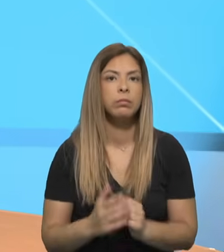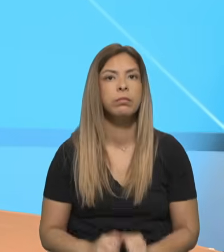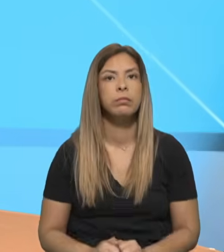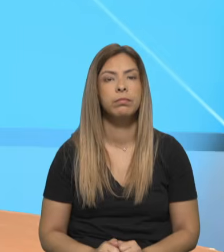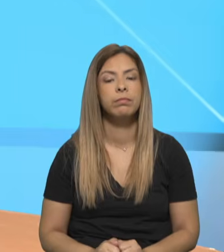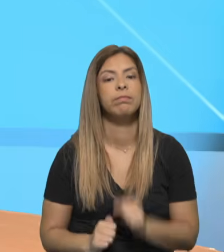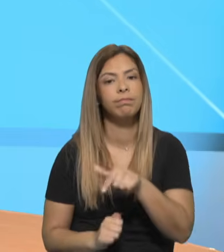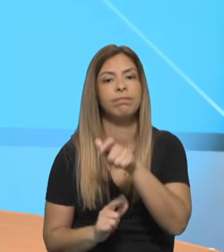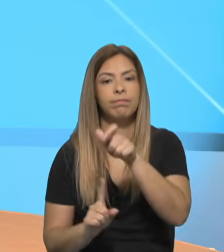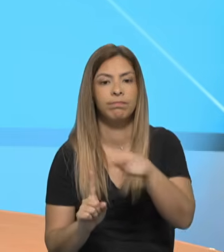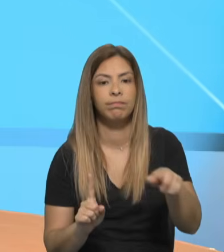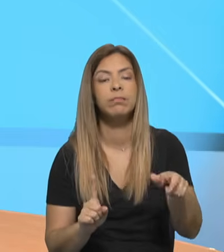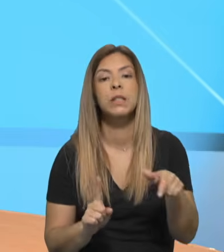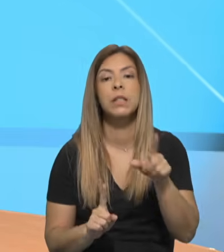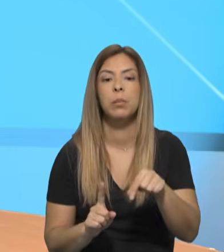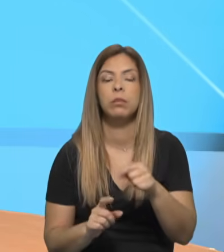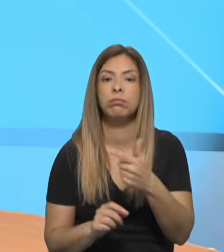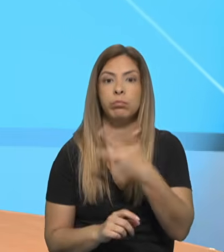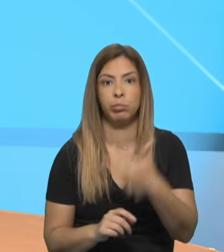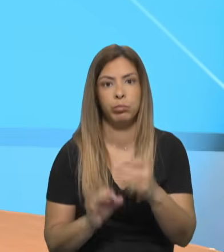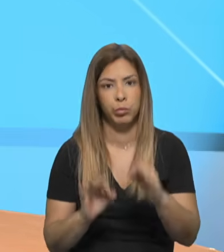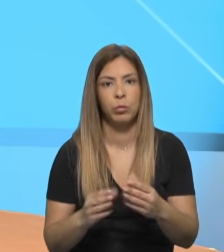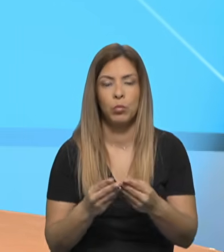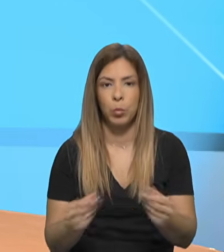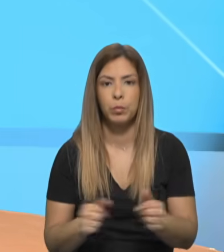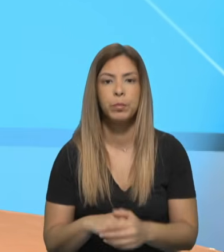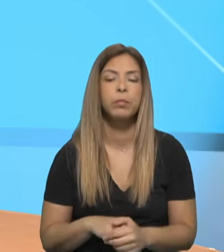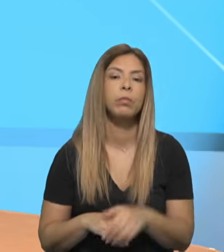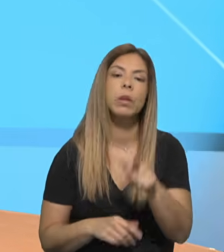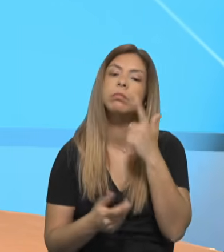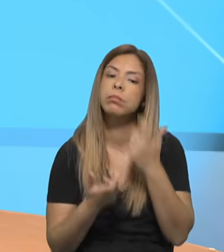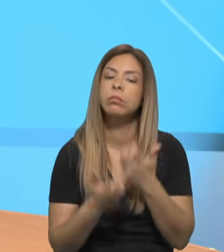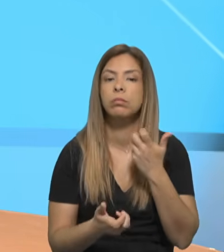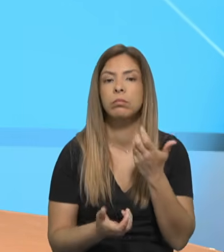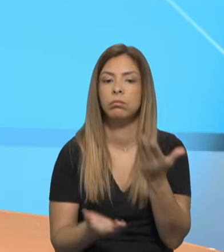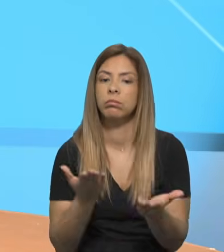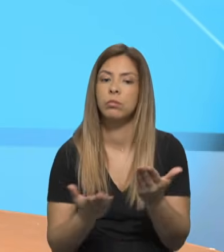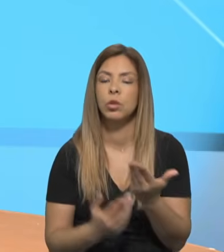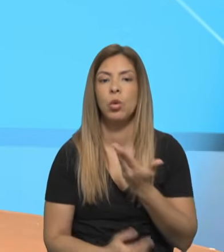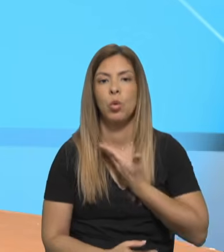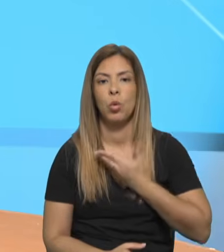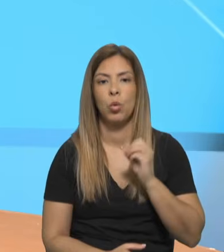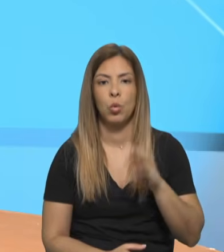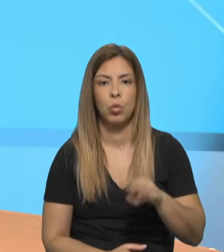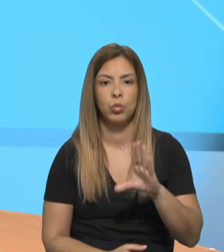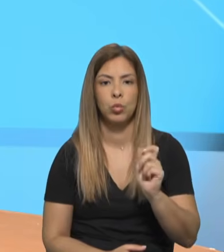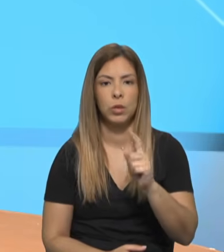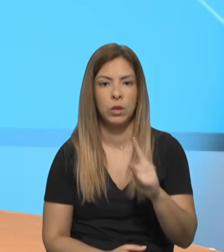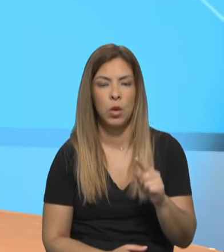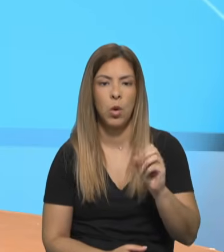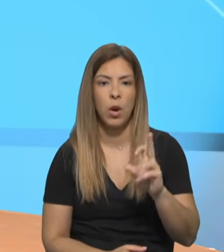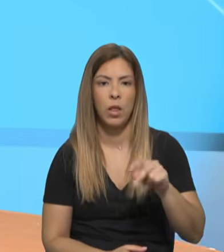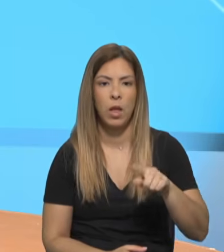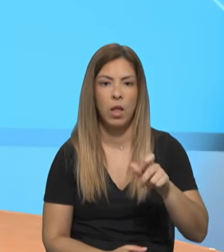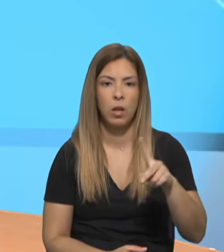as partes e de forma definitiva. E antes de terminar, destacamos ainda o balanço de Dom José Ornelas como Presidente da Conferência